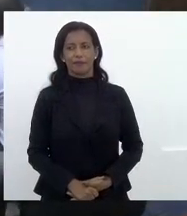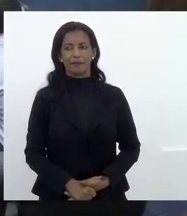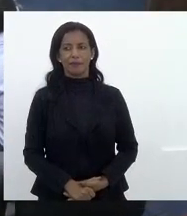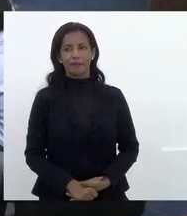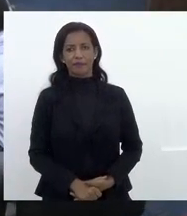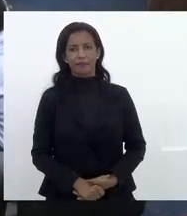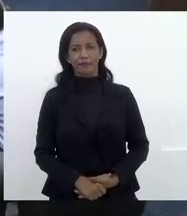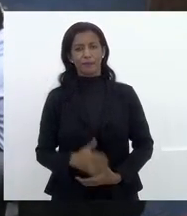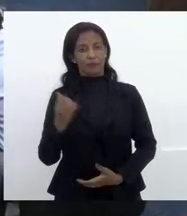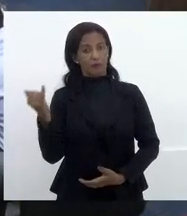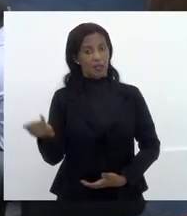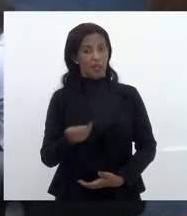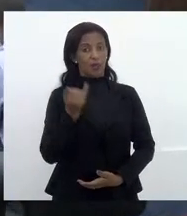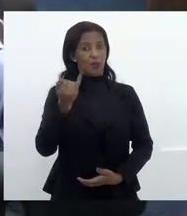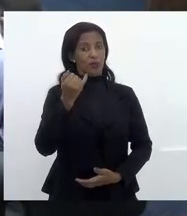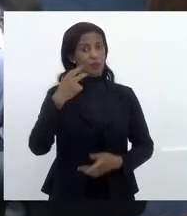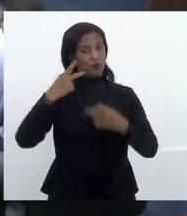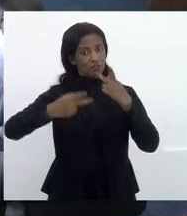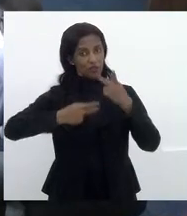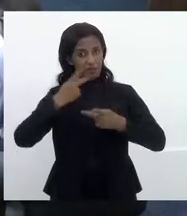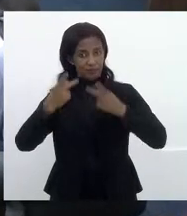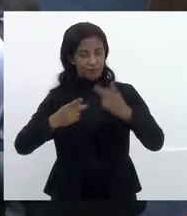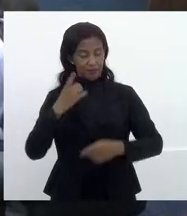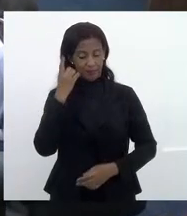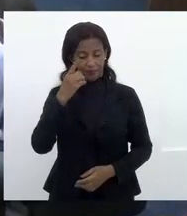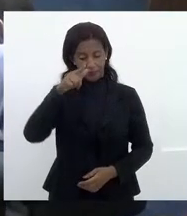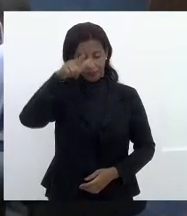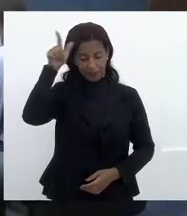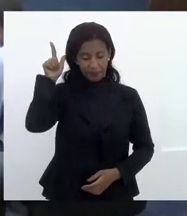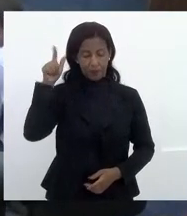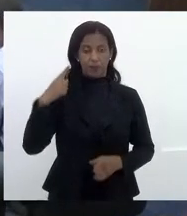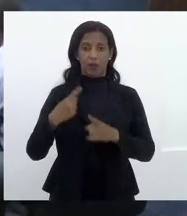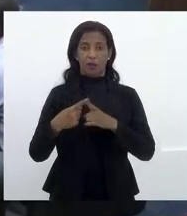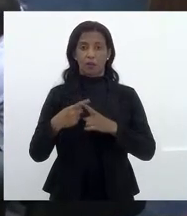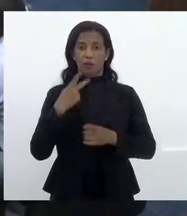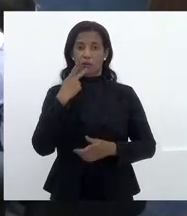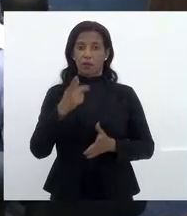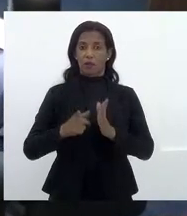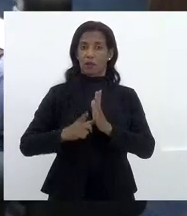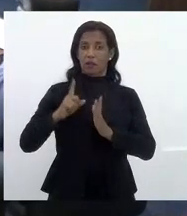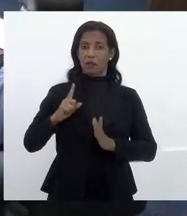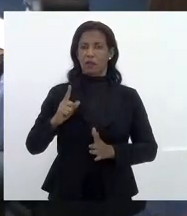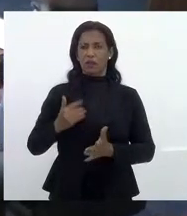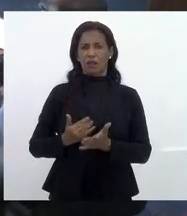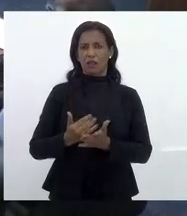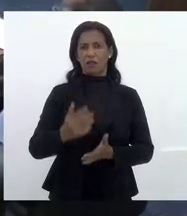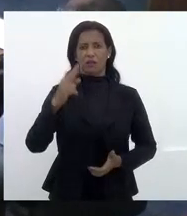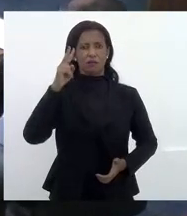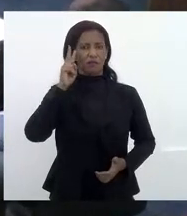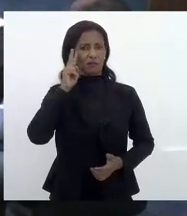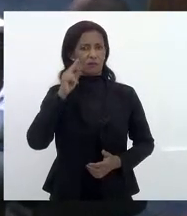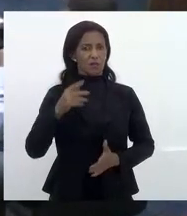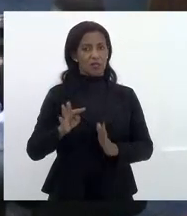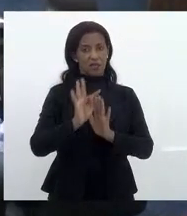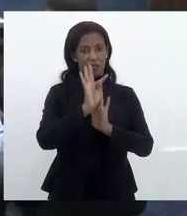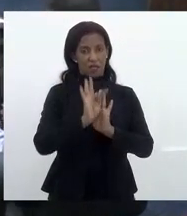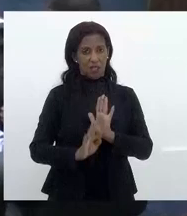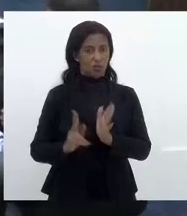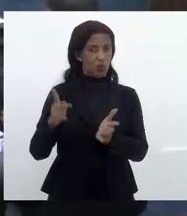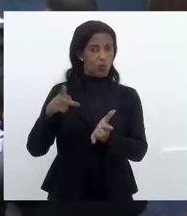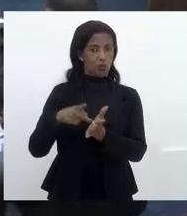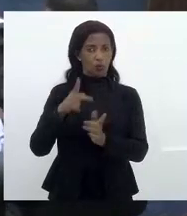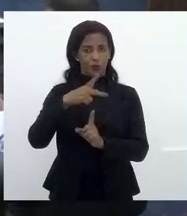Deputado Luiz Paulo importante a fala do deputado Luiz Paulo porque como eu disse anteriormente desde segunda-feira esse texto original